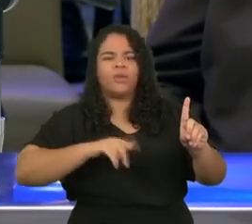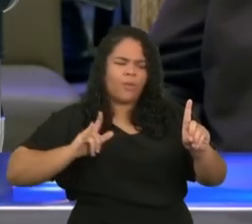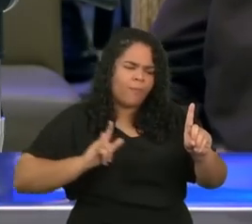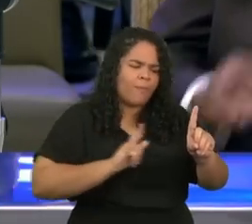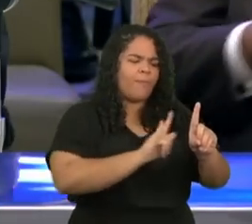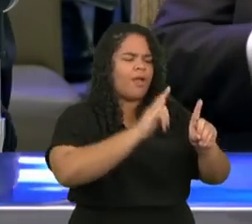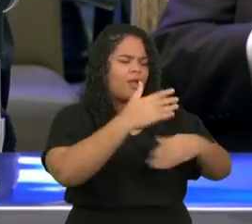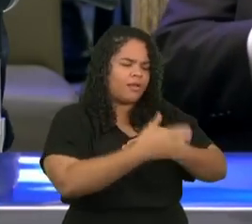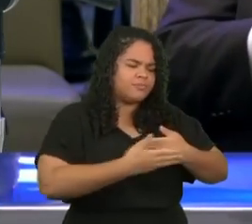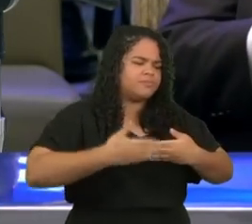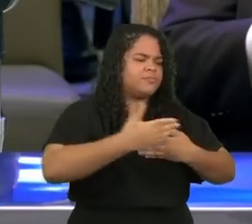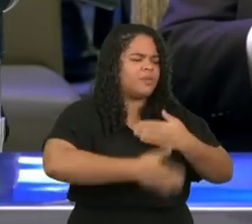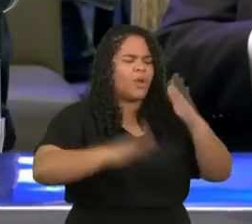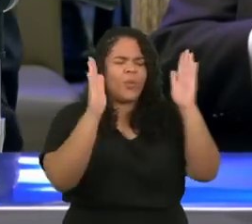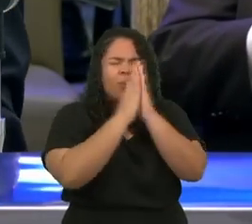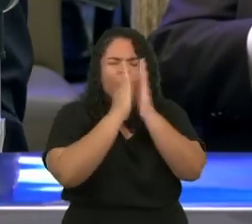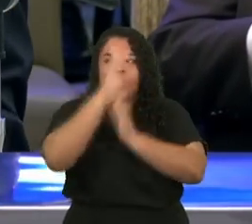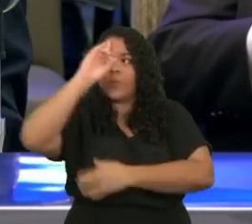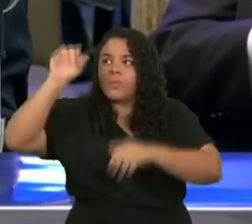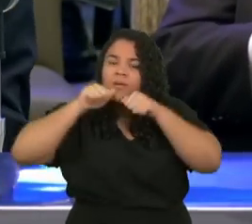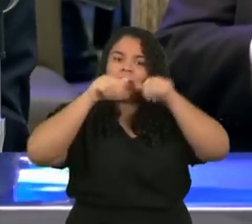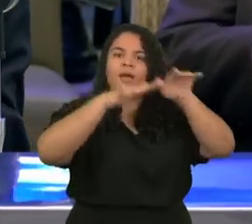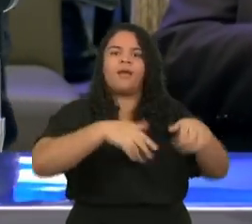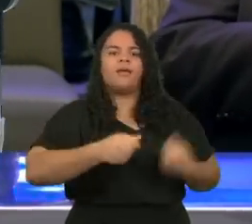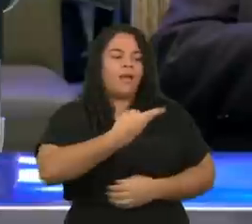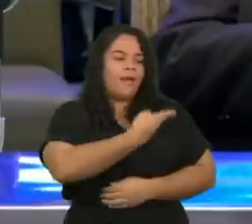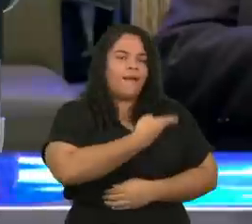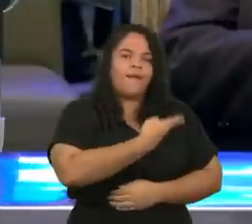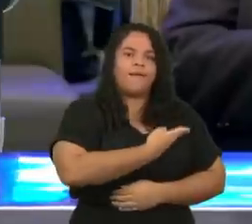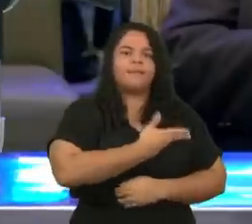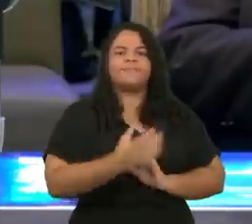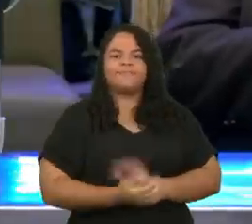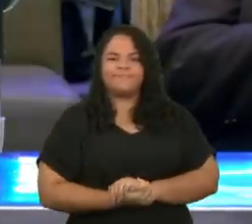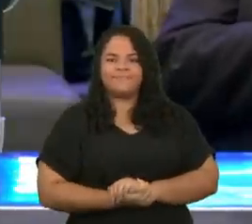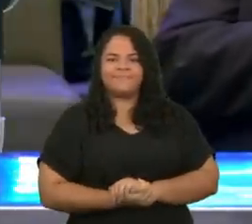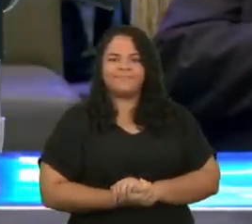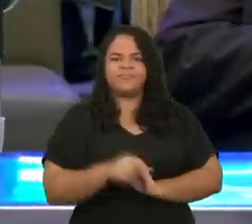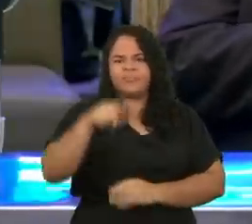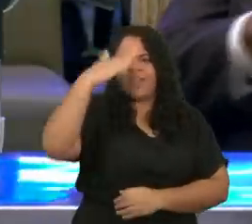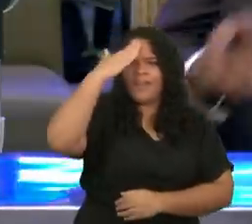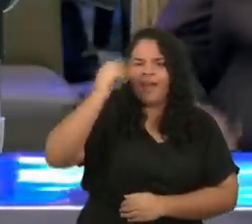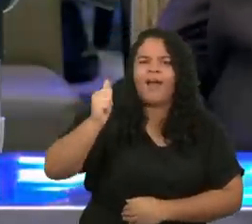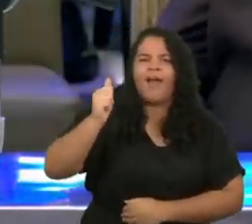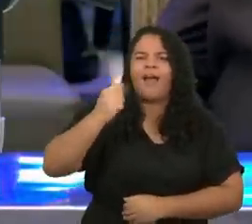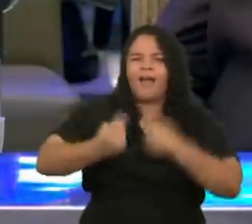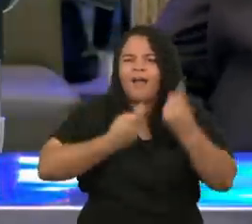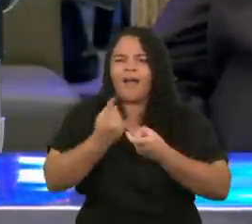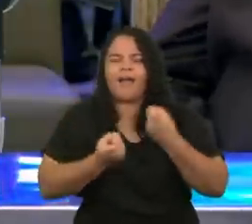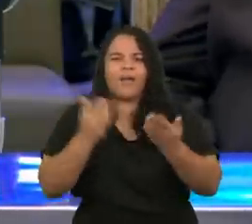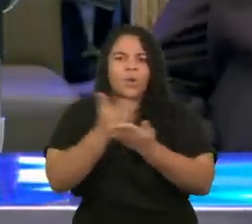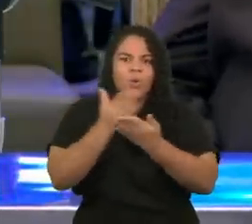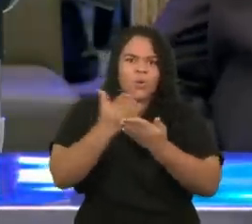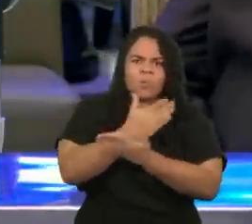a conversa com a oração ser amigos dele chegue primeiro do que aqueles amigos que vêm só desviar os seus filhos para